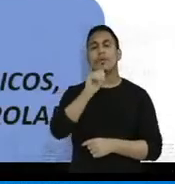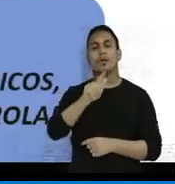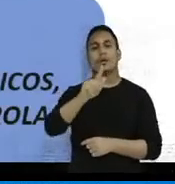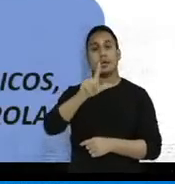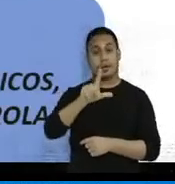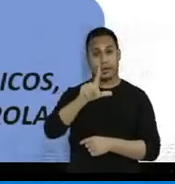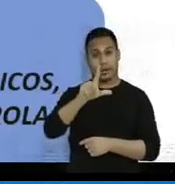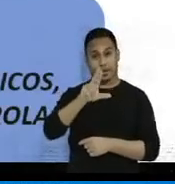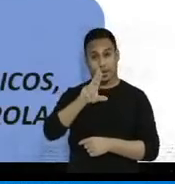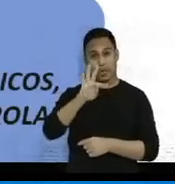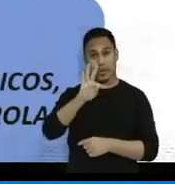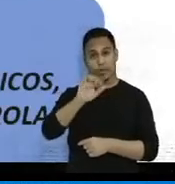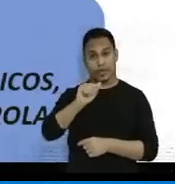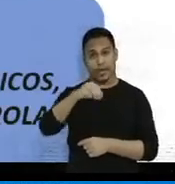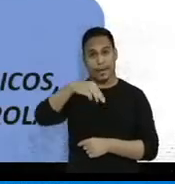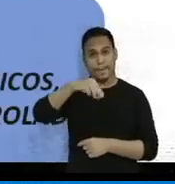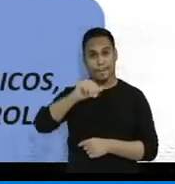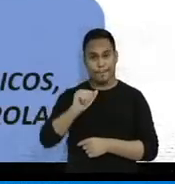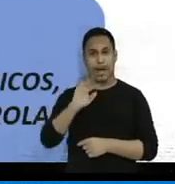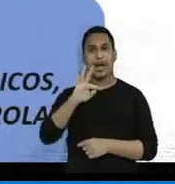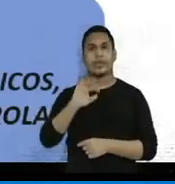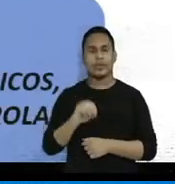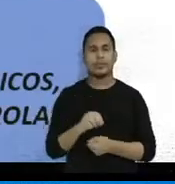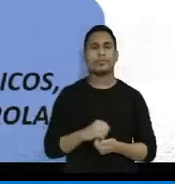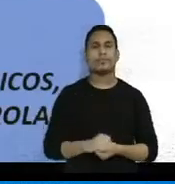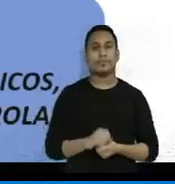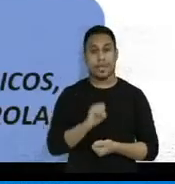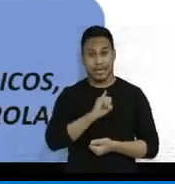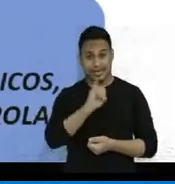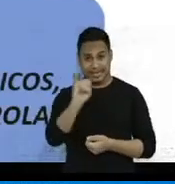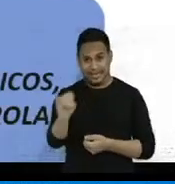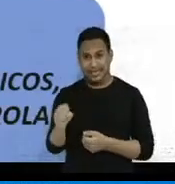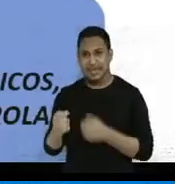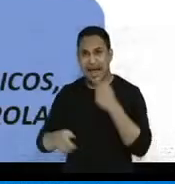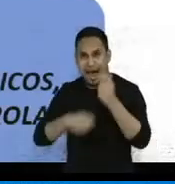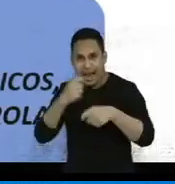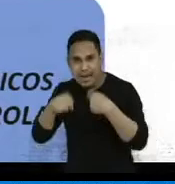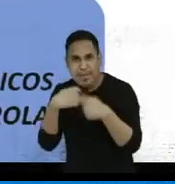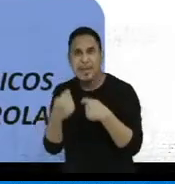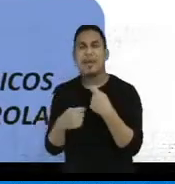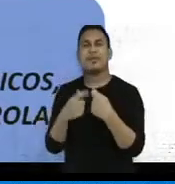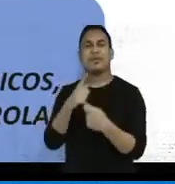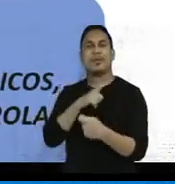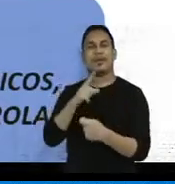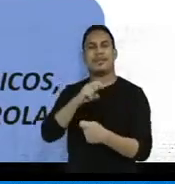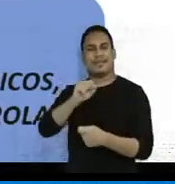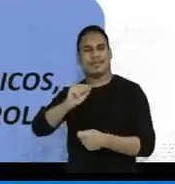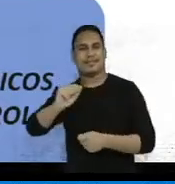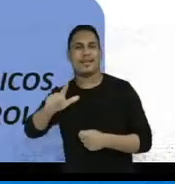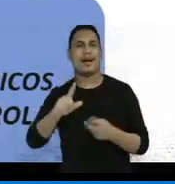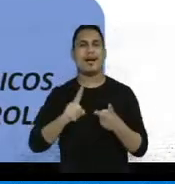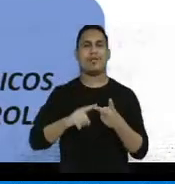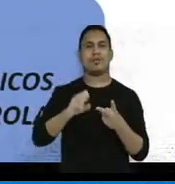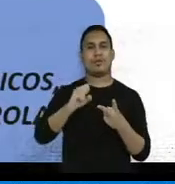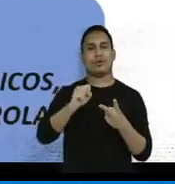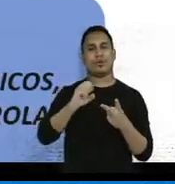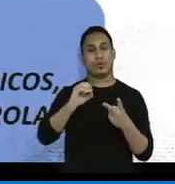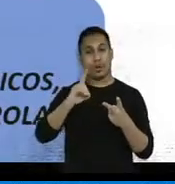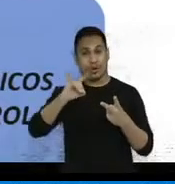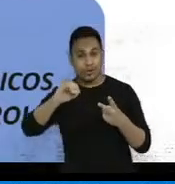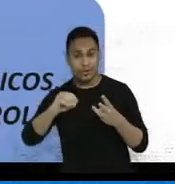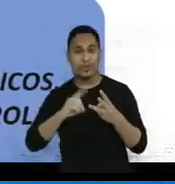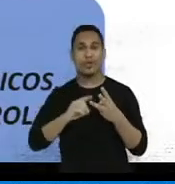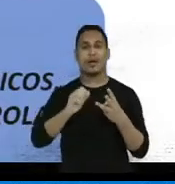em sal, sódio e açúcar, você aumenta o glutamato no seu sistema nervoso. Então, você fica